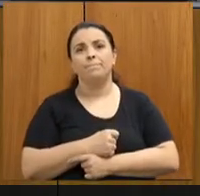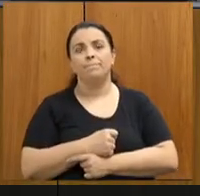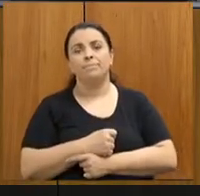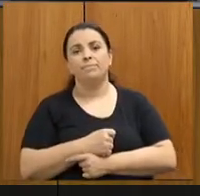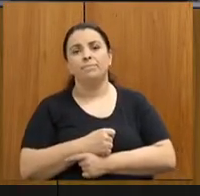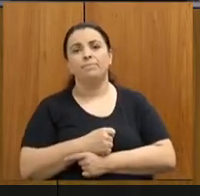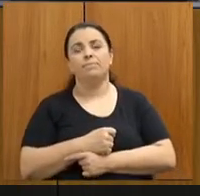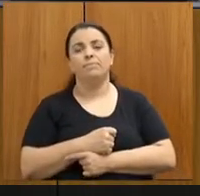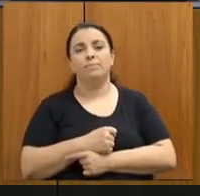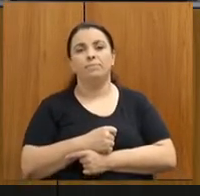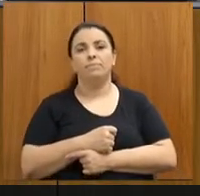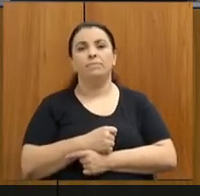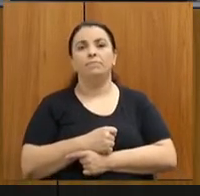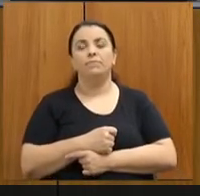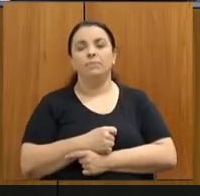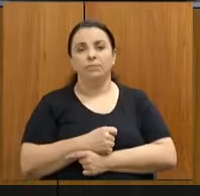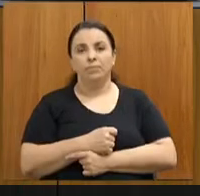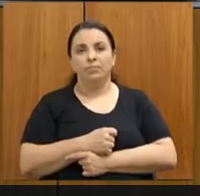Oi linda